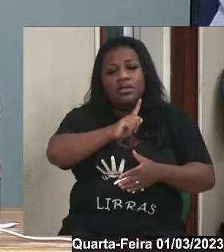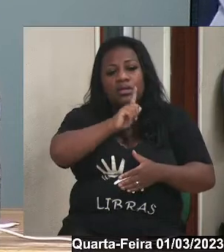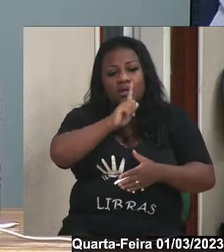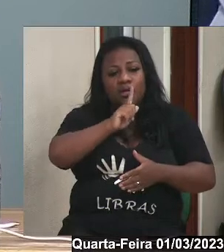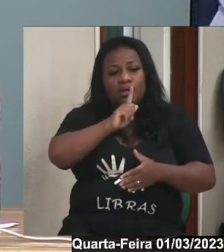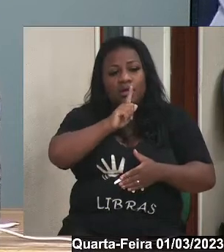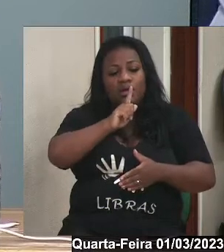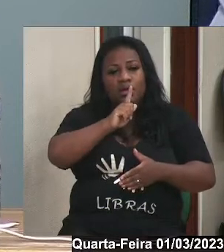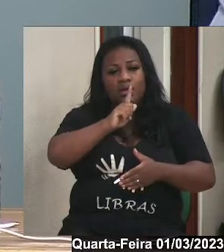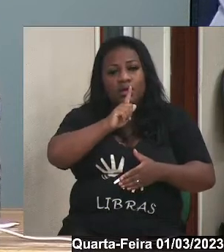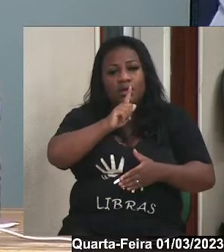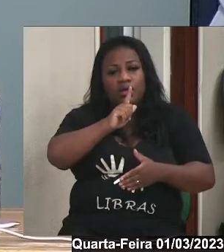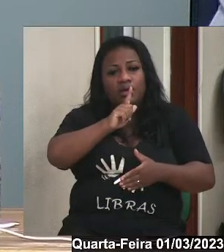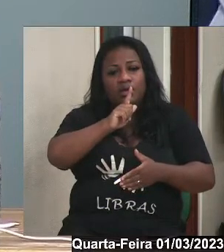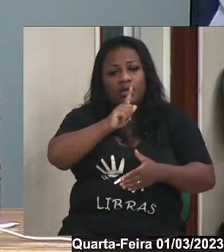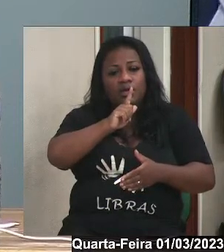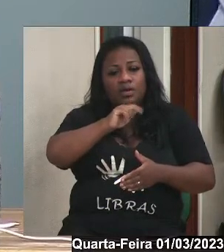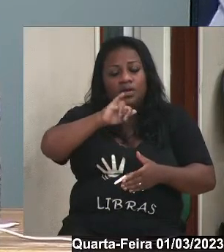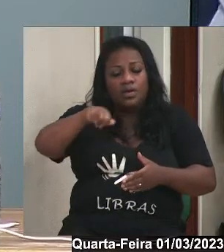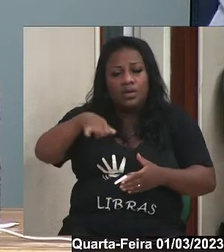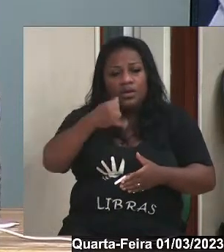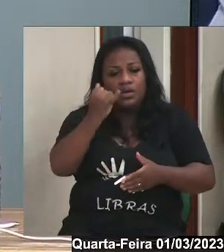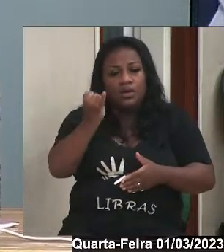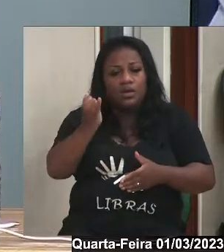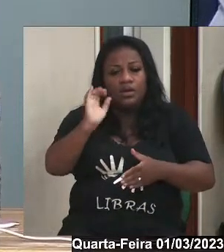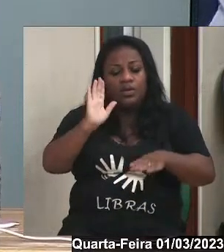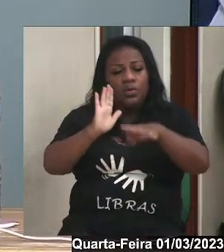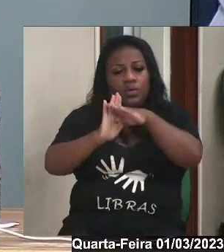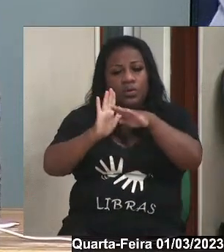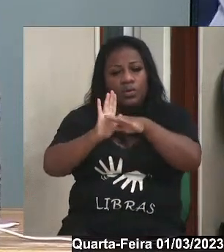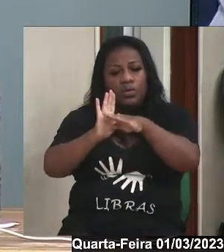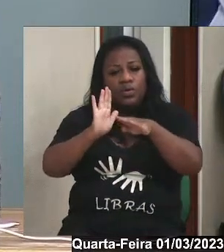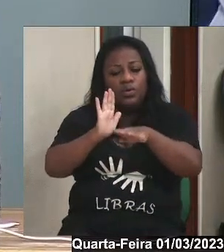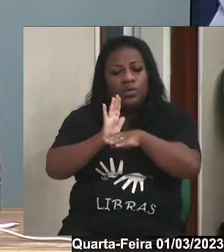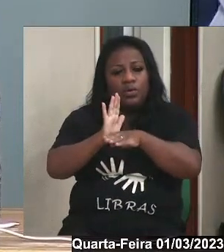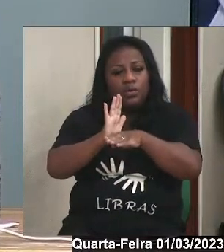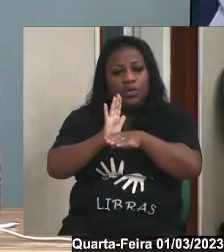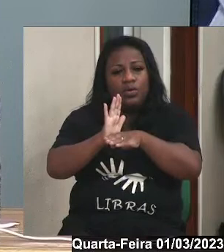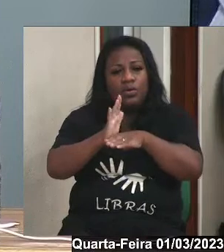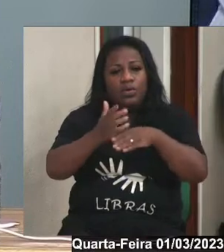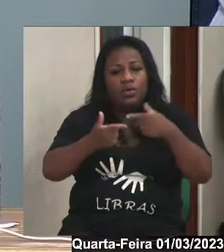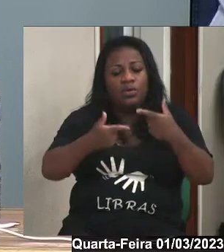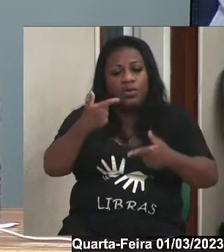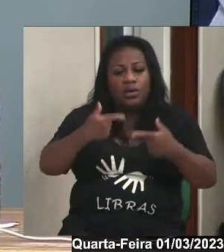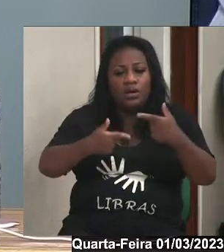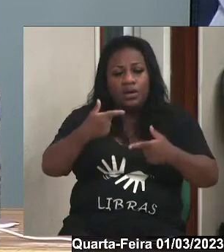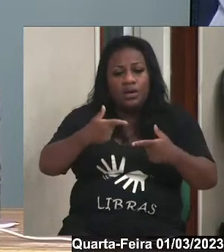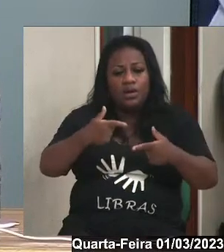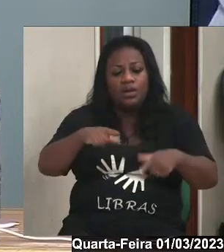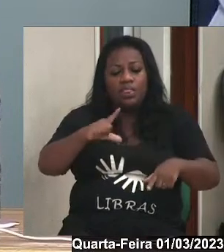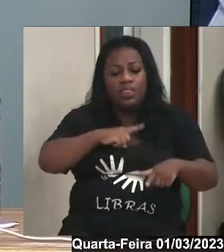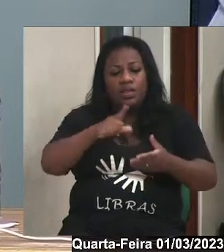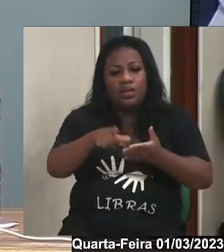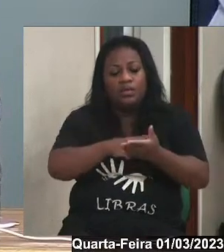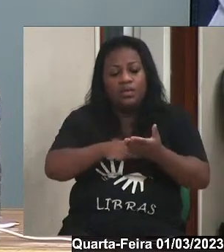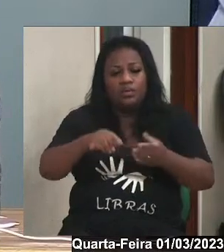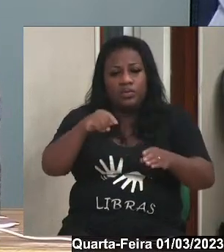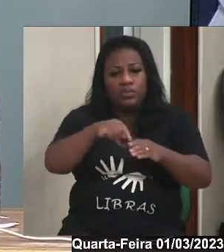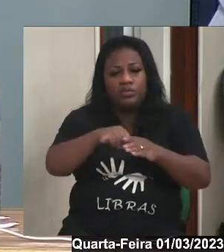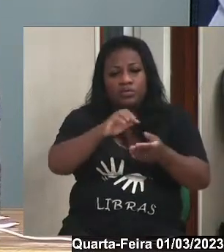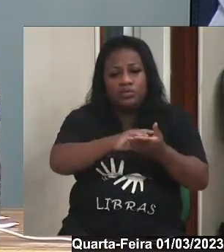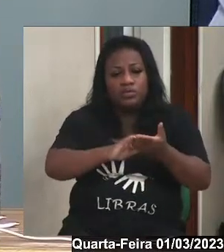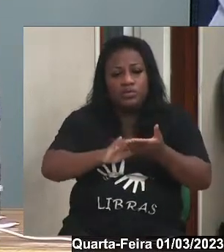de lei 10/23, de autoria do vereador José de Souza Santos, que dispõe sobre denominação largadouro público. Em discussão, não havendo discussão, foi a votação